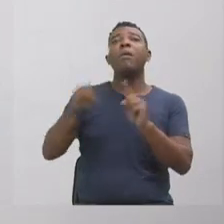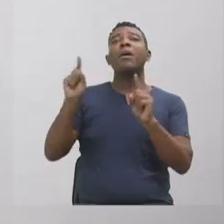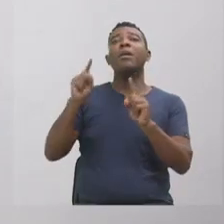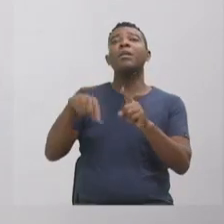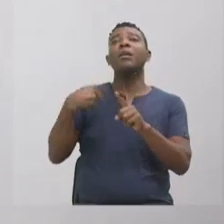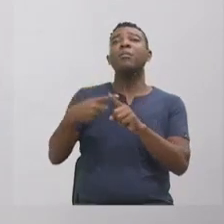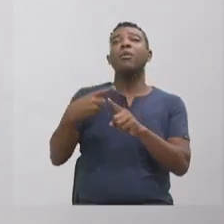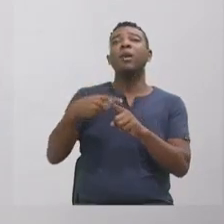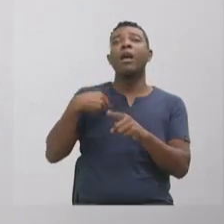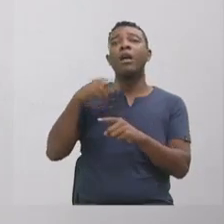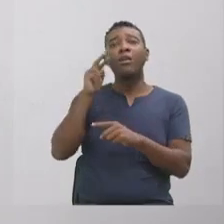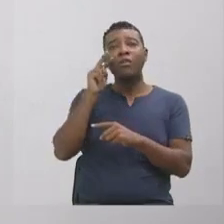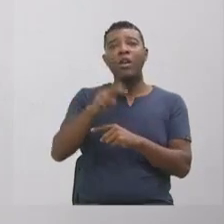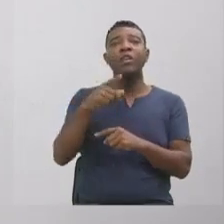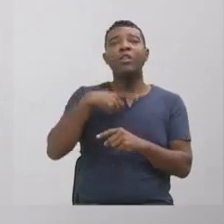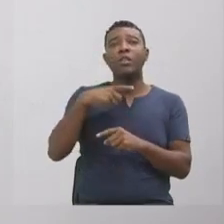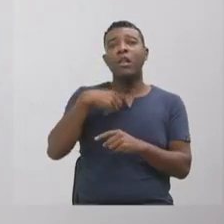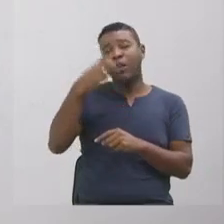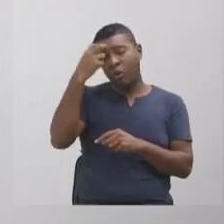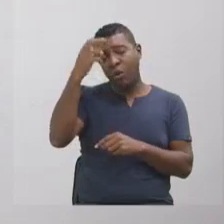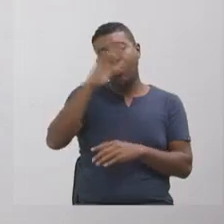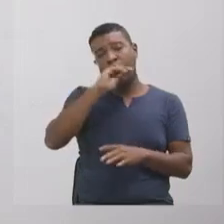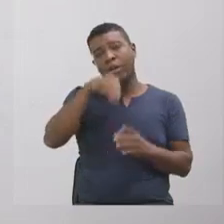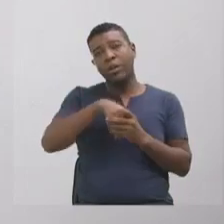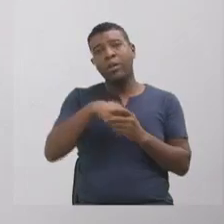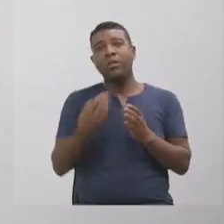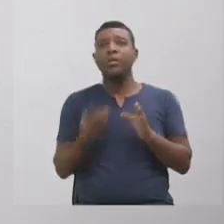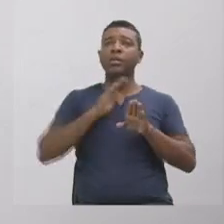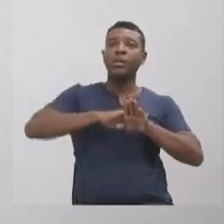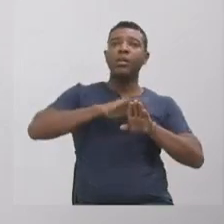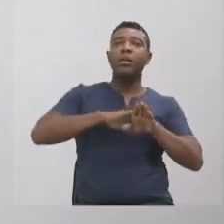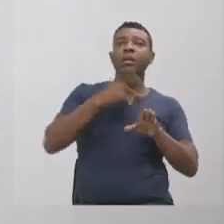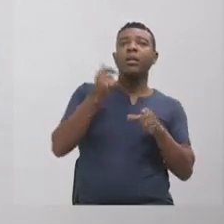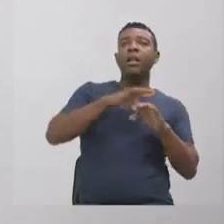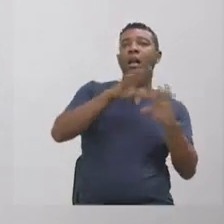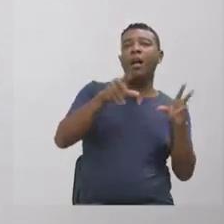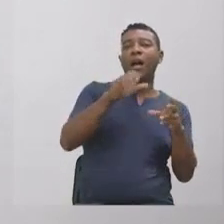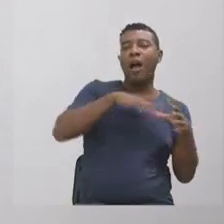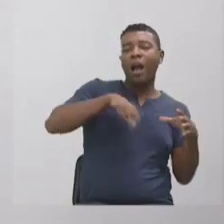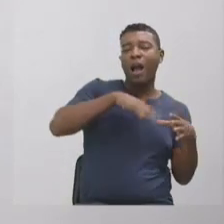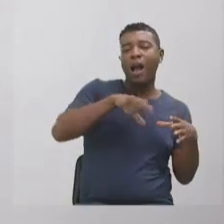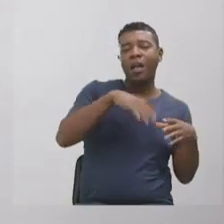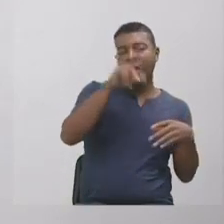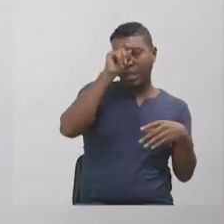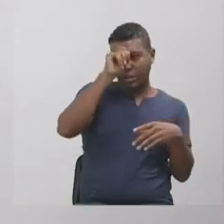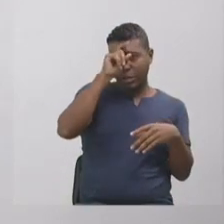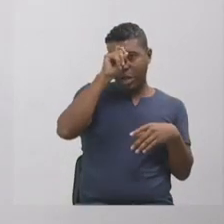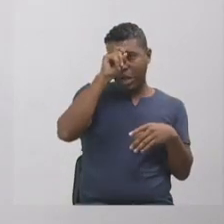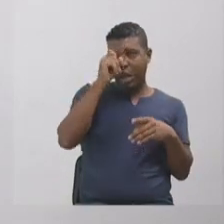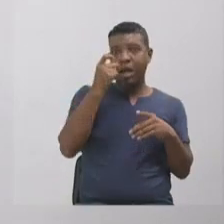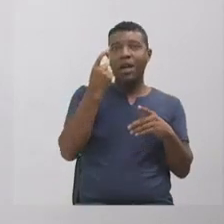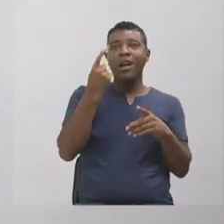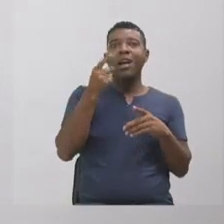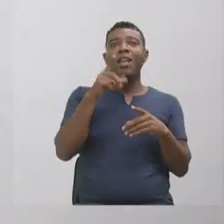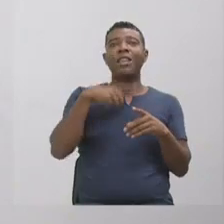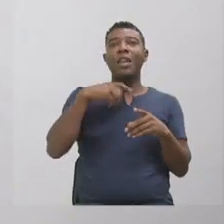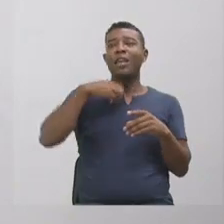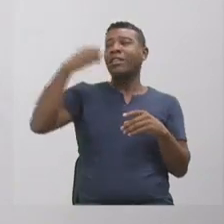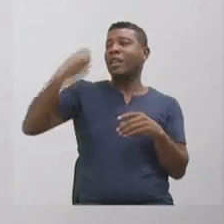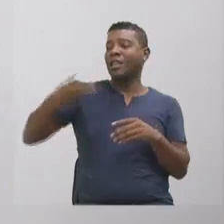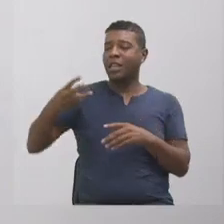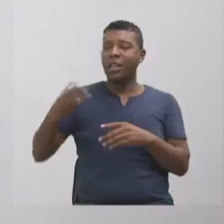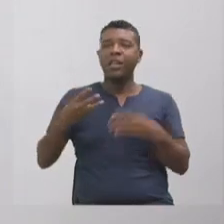existe uma cultura né Principalmente no âmbito hospitalar de terceirizações aonde dá o lucro fica